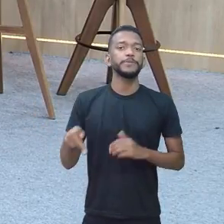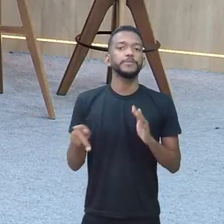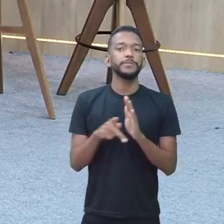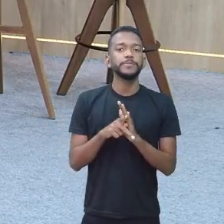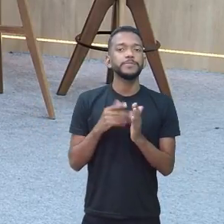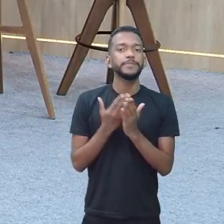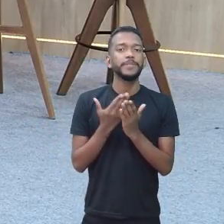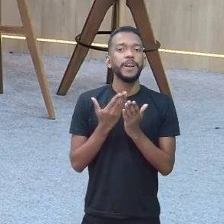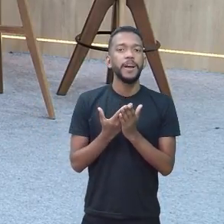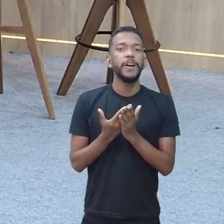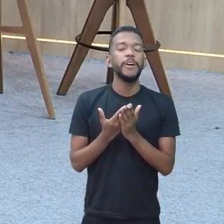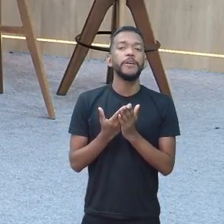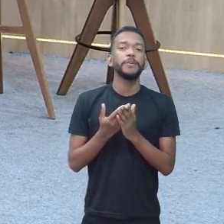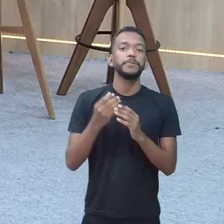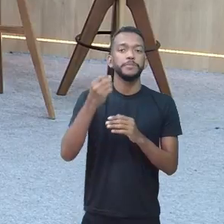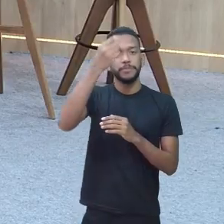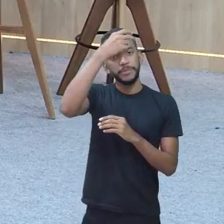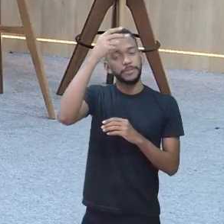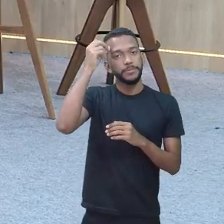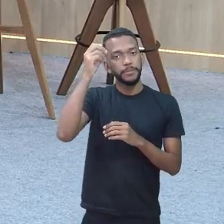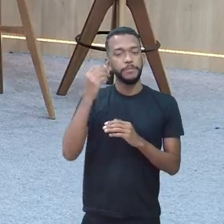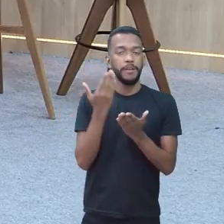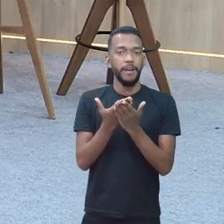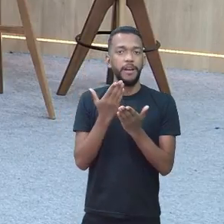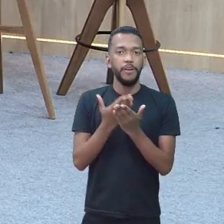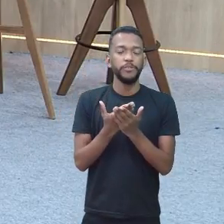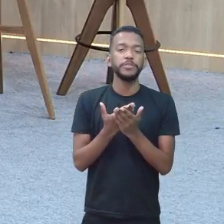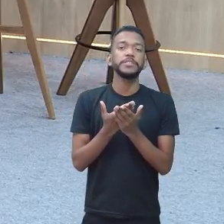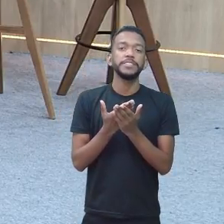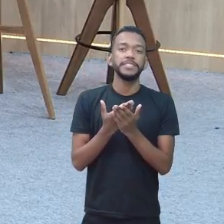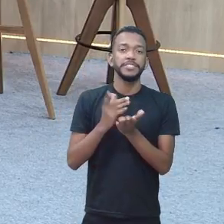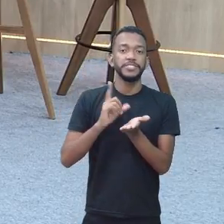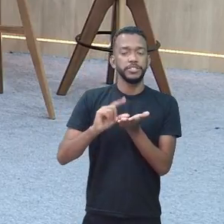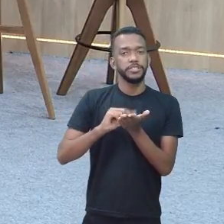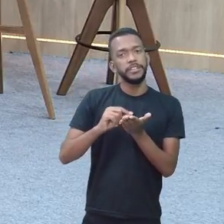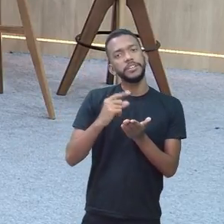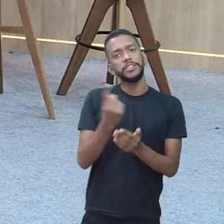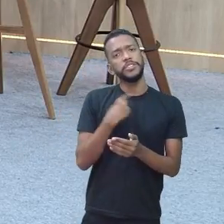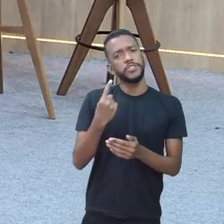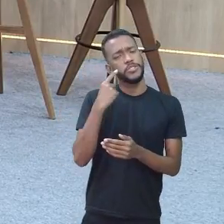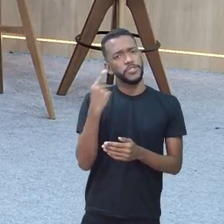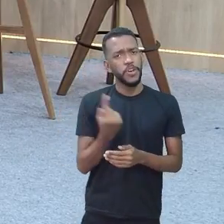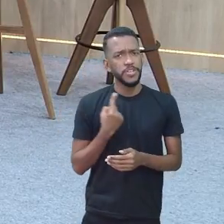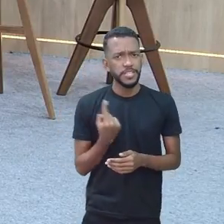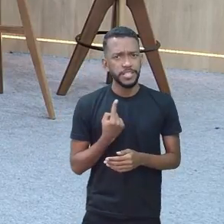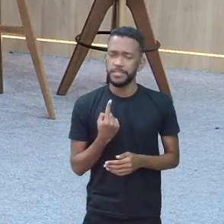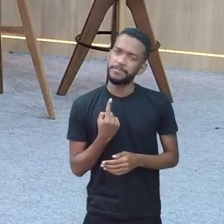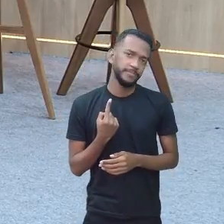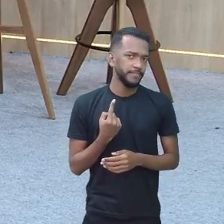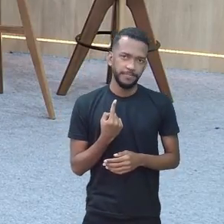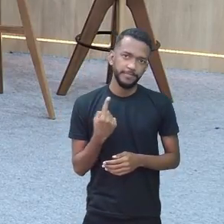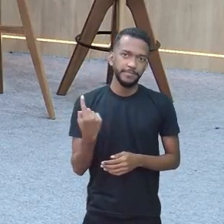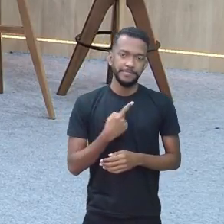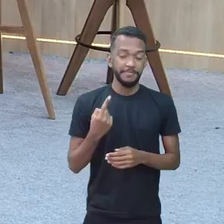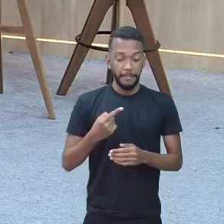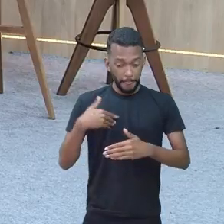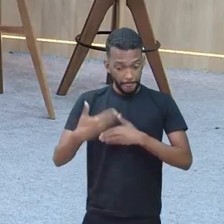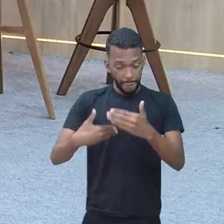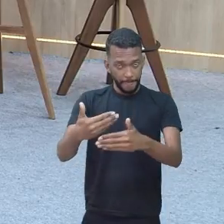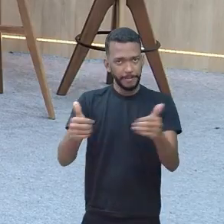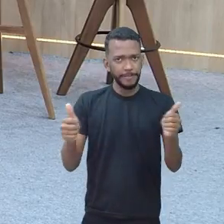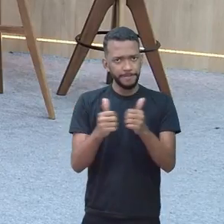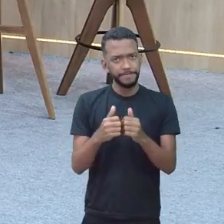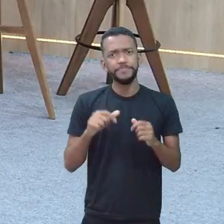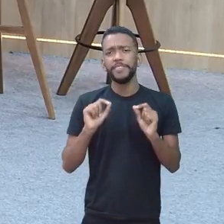Digitais, né? Isso, e eu quero lembrar vocês que não estamos sós, né? Não estamos sozinhos nessa caminhada.